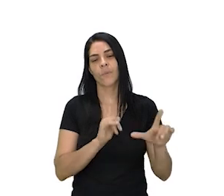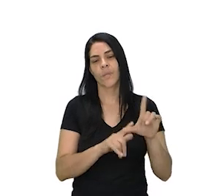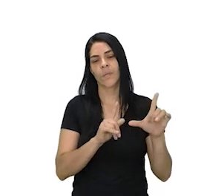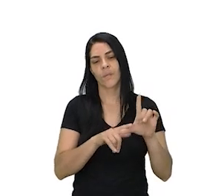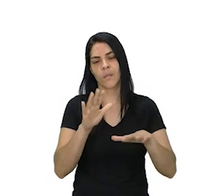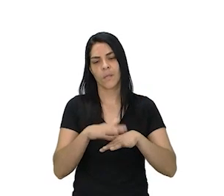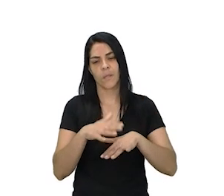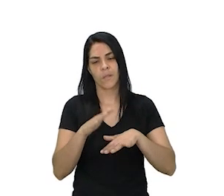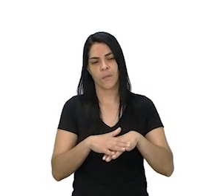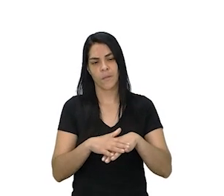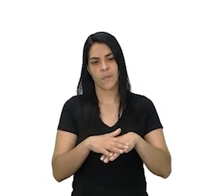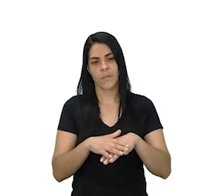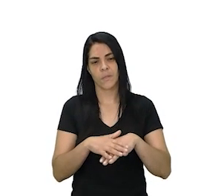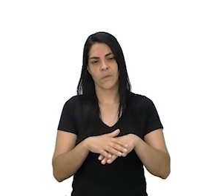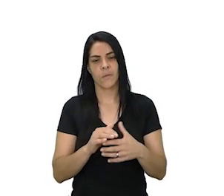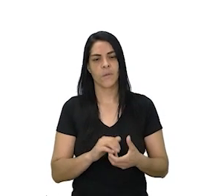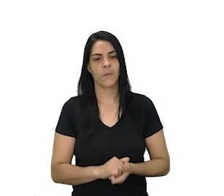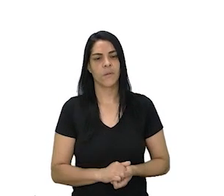matemático,